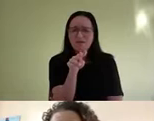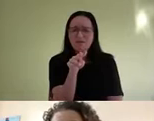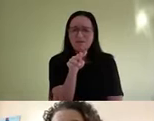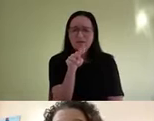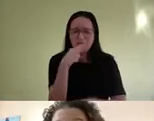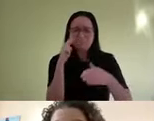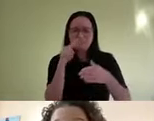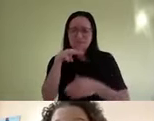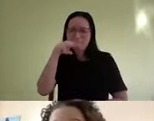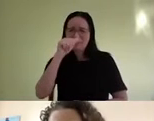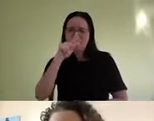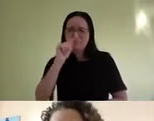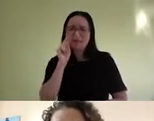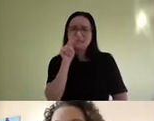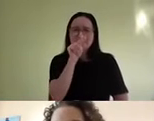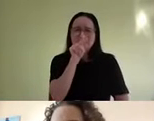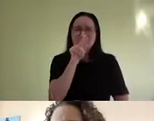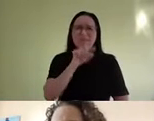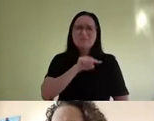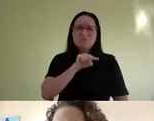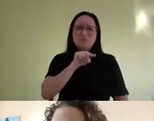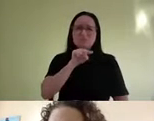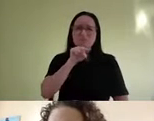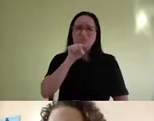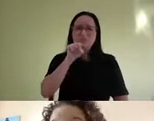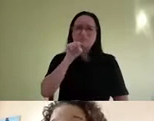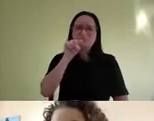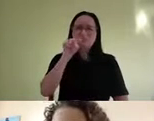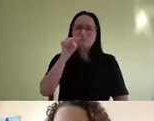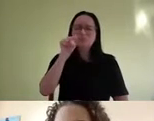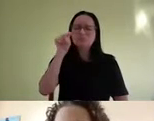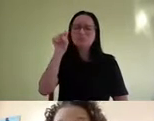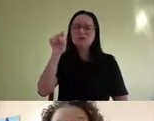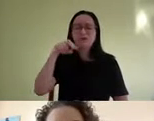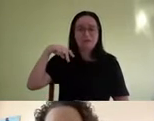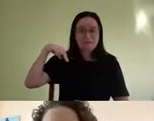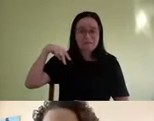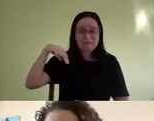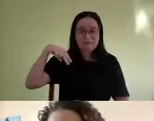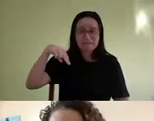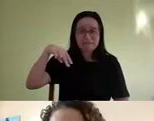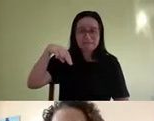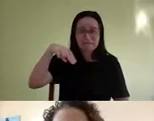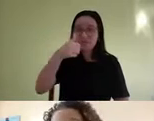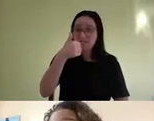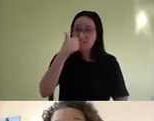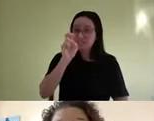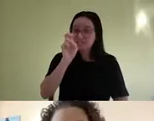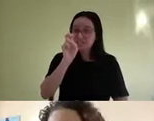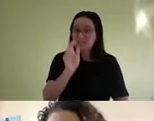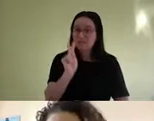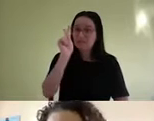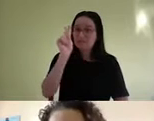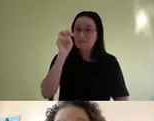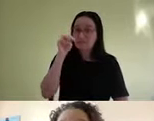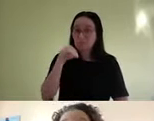e a gente tinha que percorrer, nos primeiros dias a gente percorria, andava 15 quilômetros e era muito